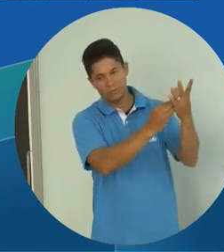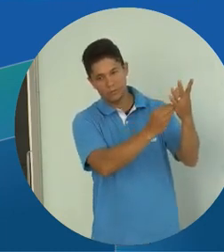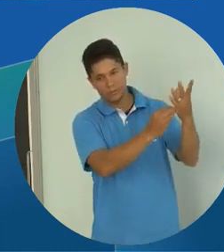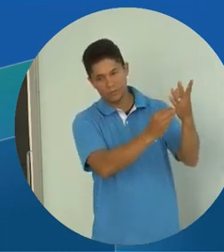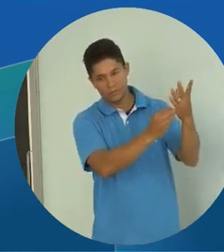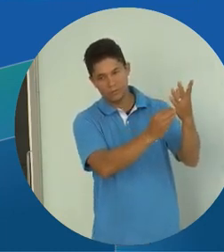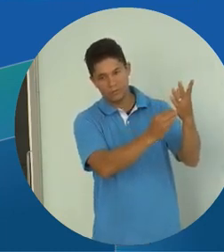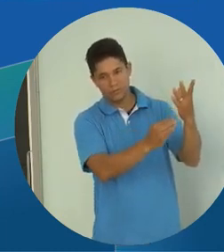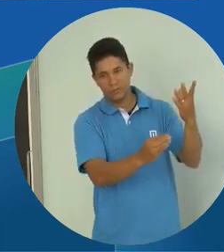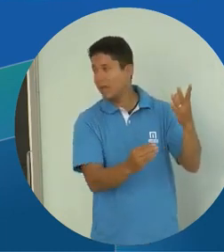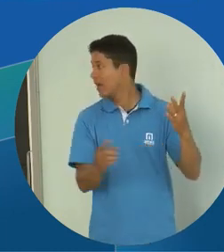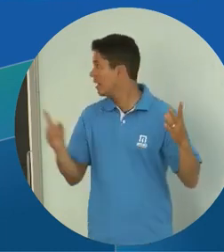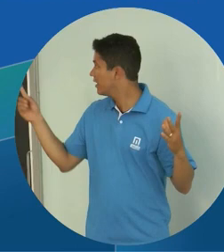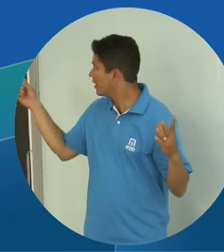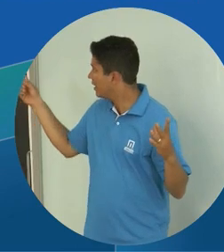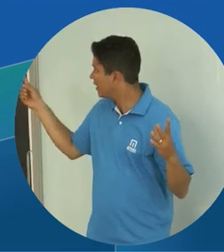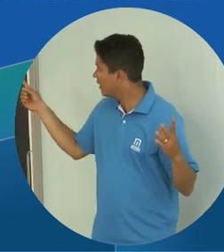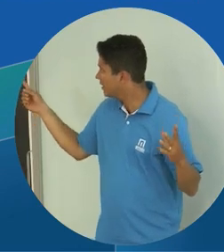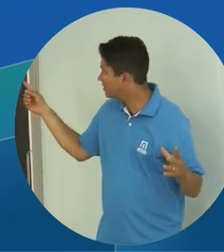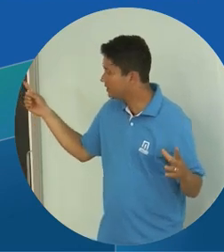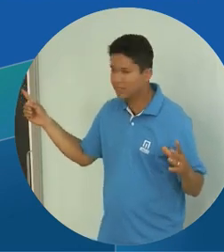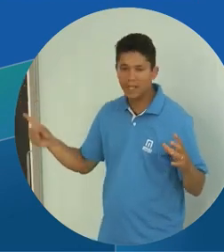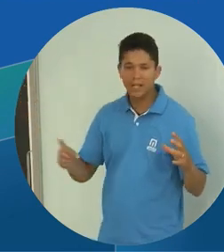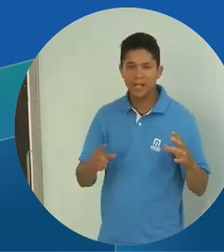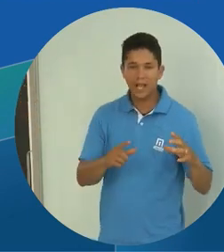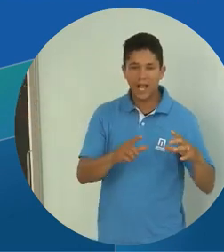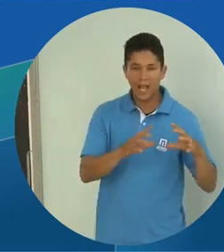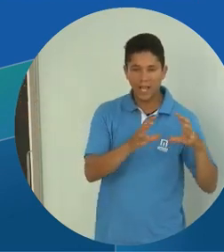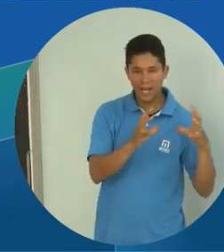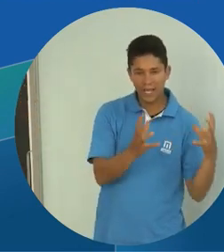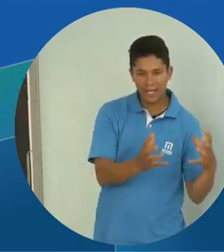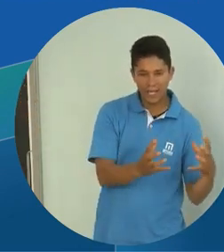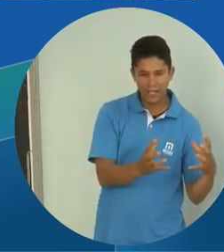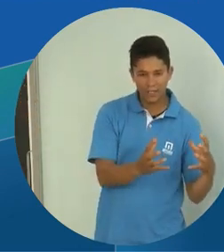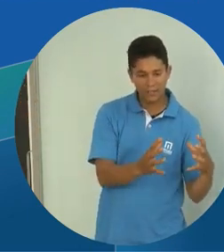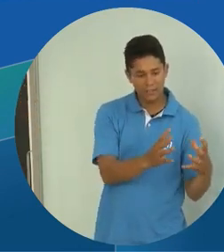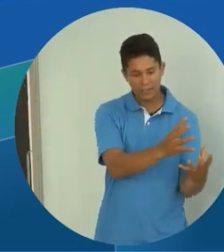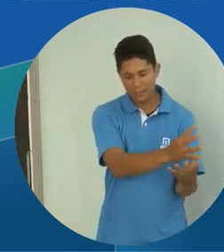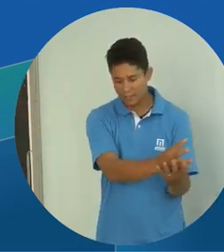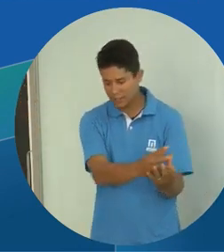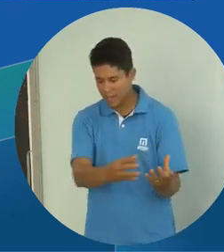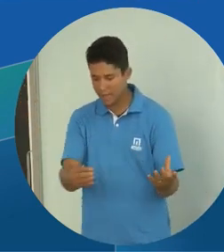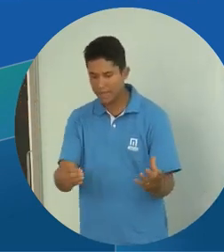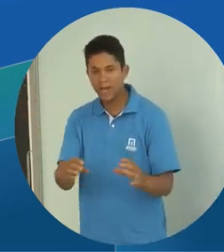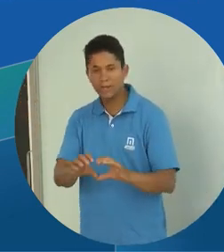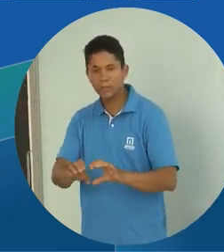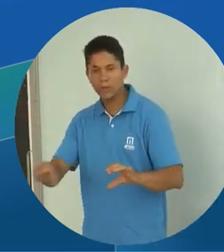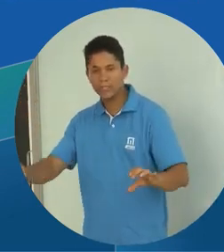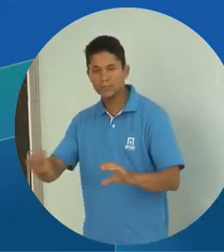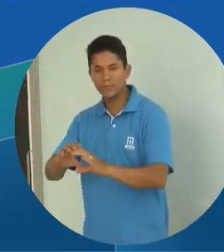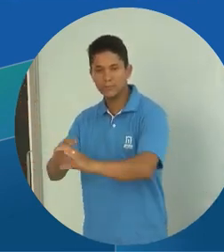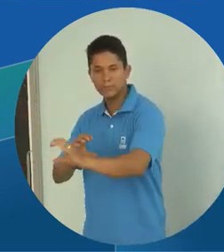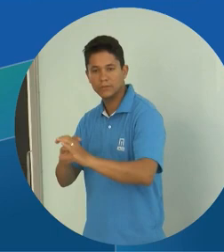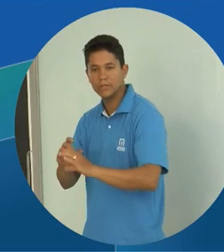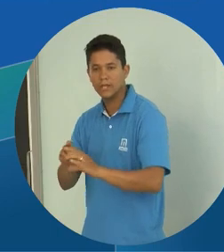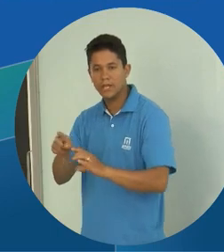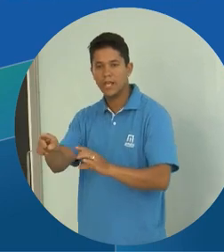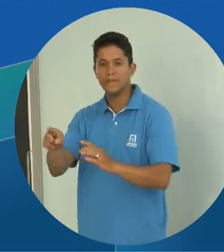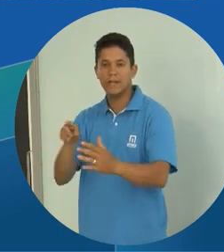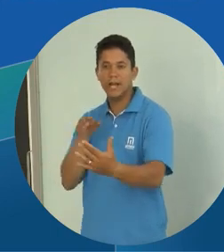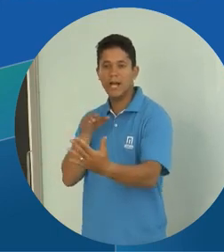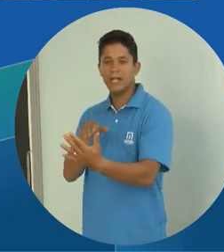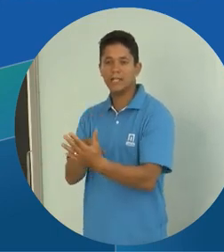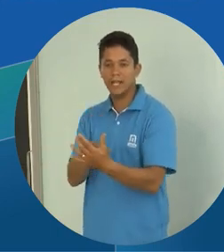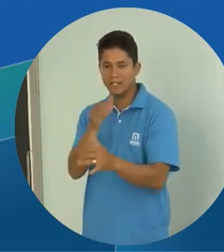que é uma galeria que canaliza essa água, que leva até a tubulação, para a geração da energia. Tá? Só fazendo uma